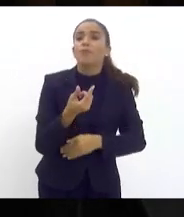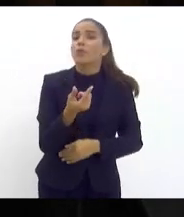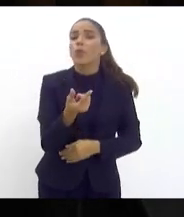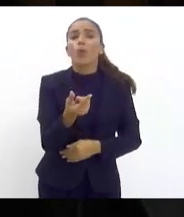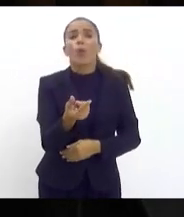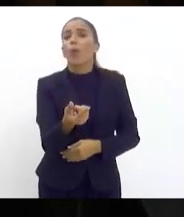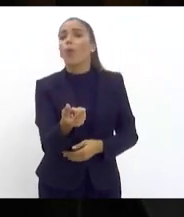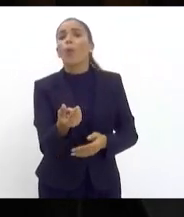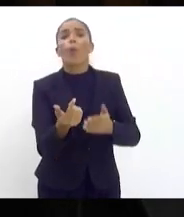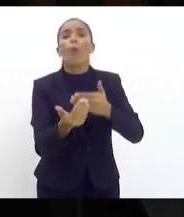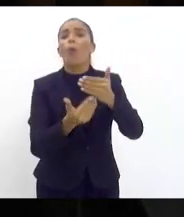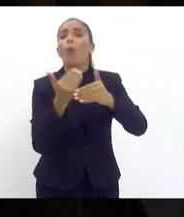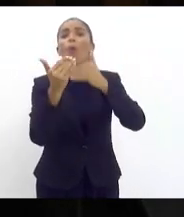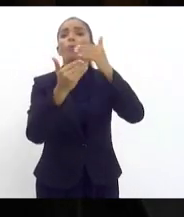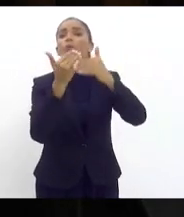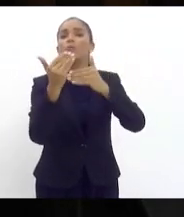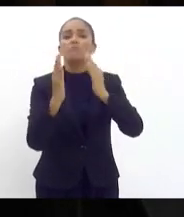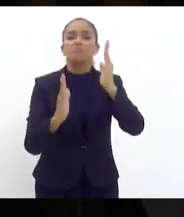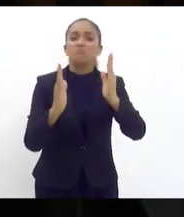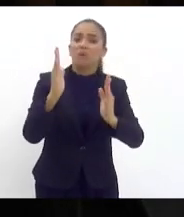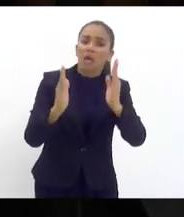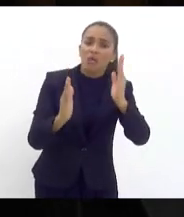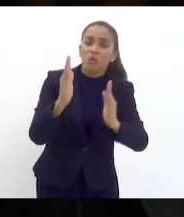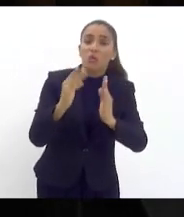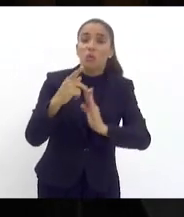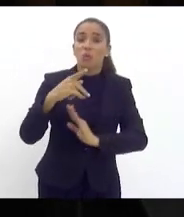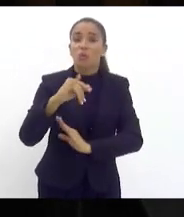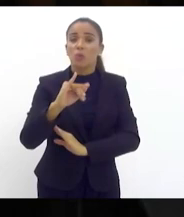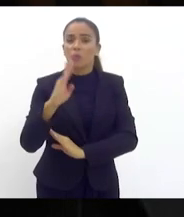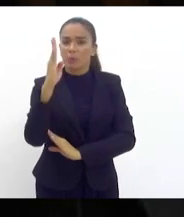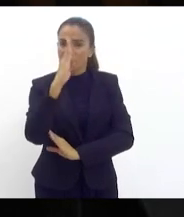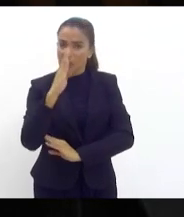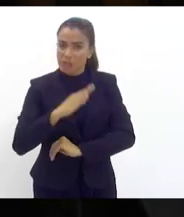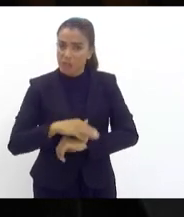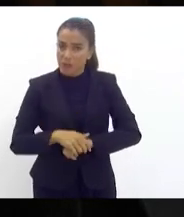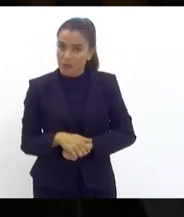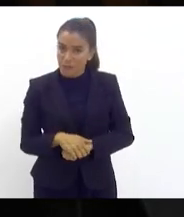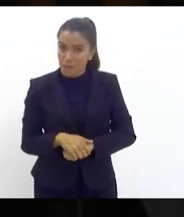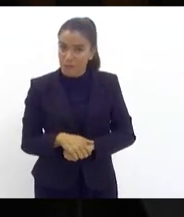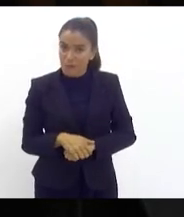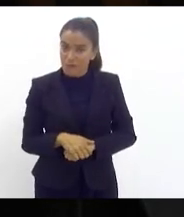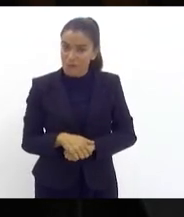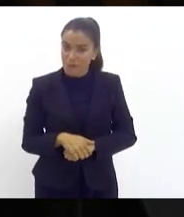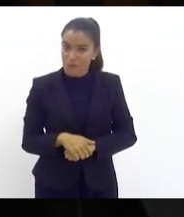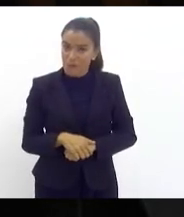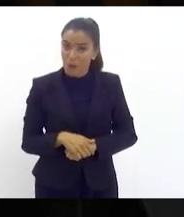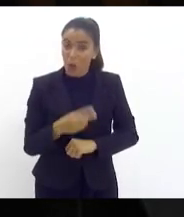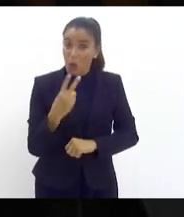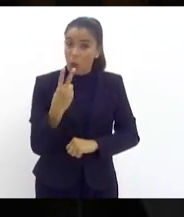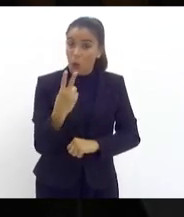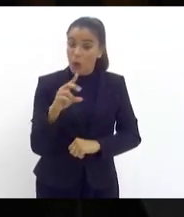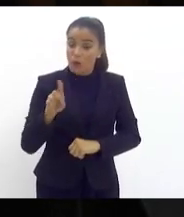o crescimento médio do PIB brasileiro? Foi